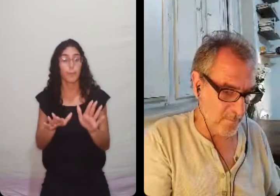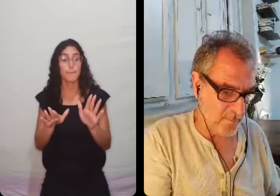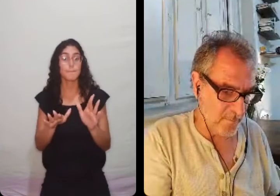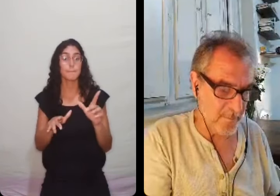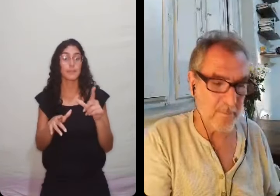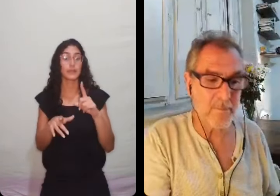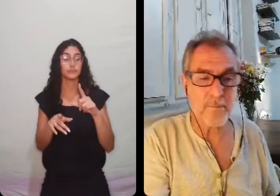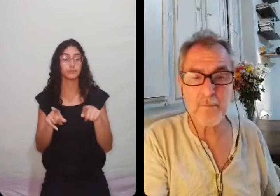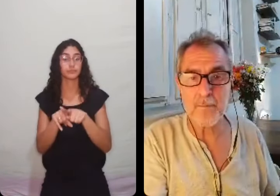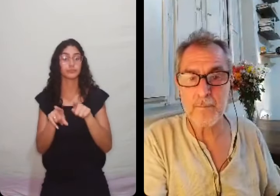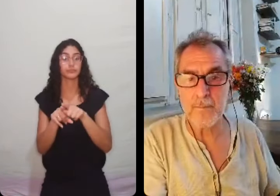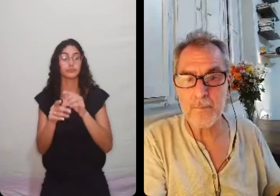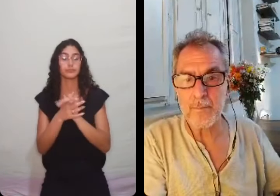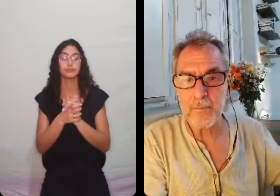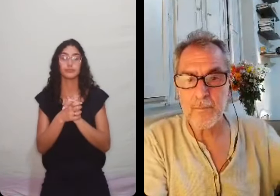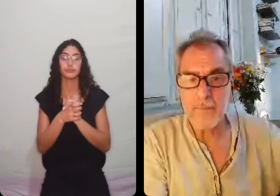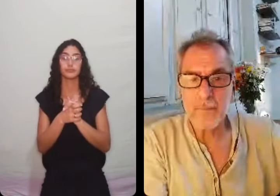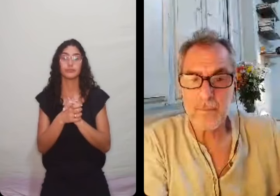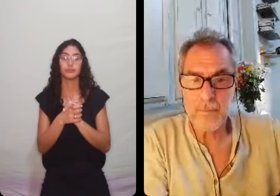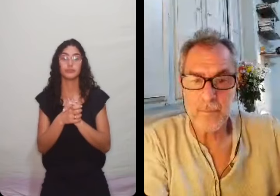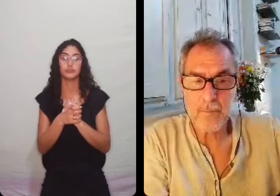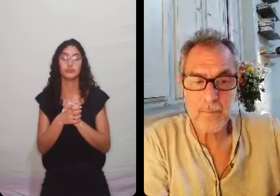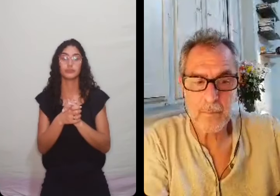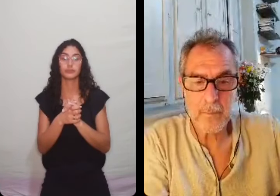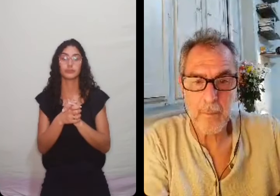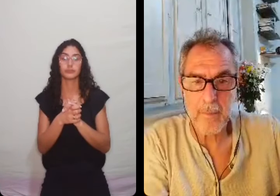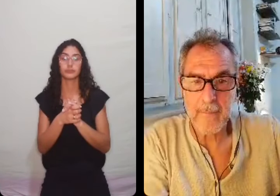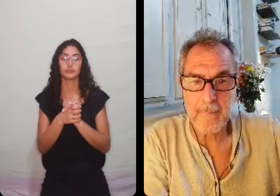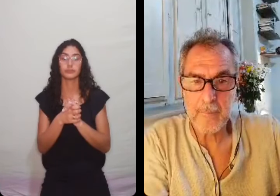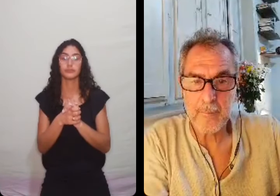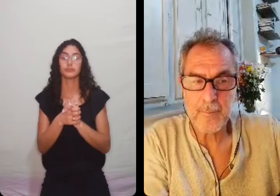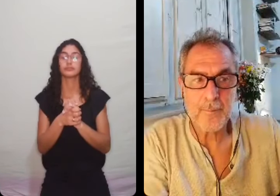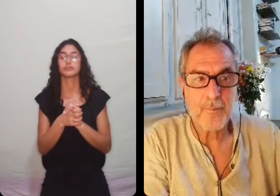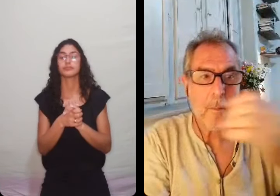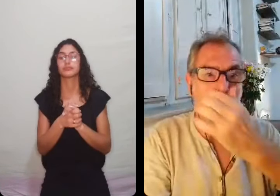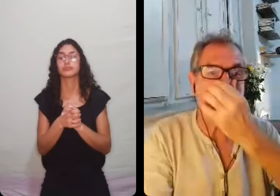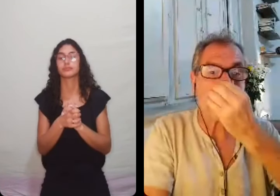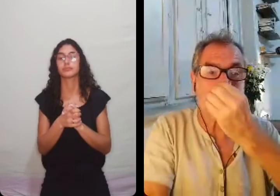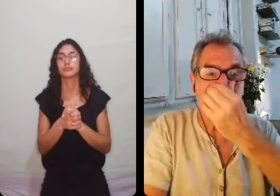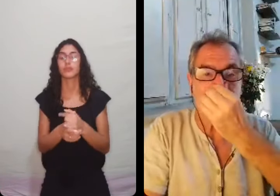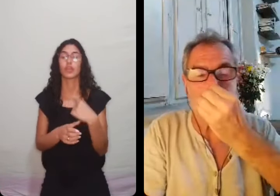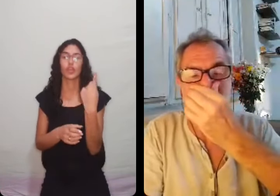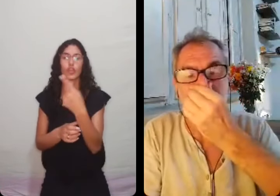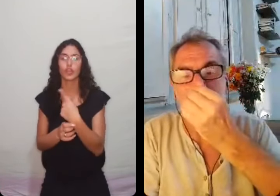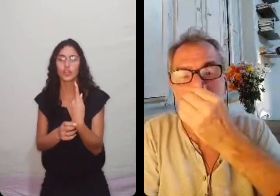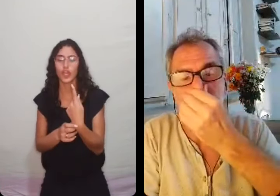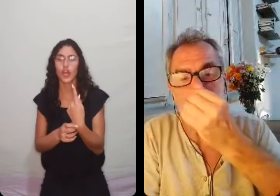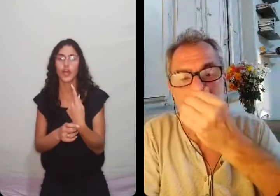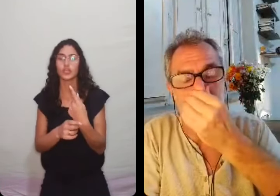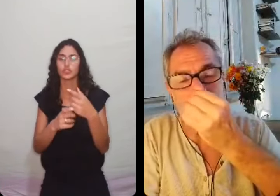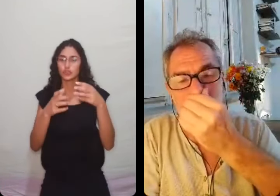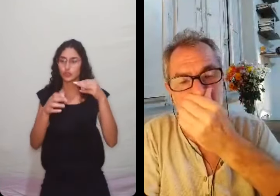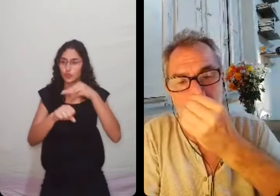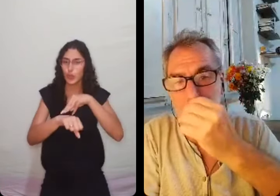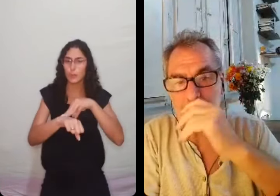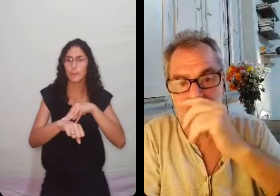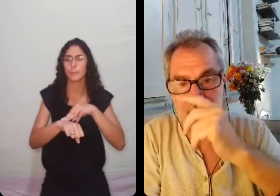né, dessa ingenuidade é que nós estamos aqui nesse momento de inação, né?